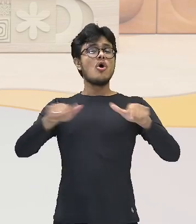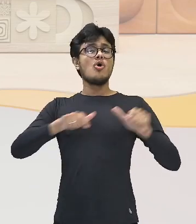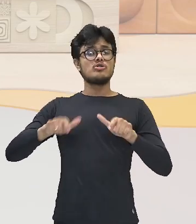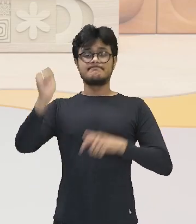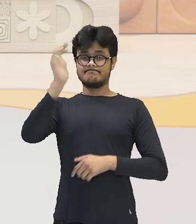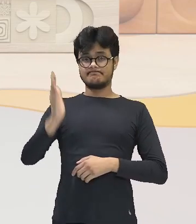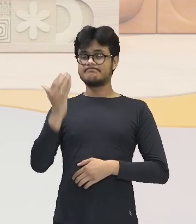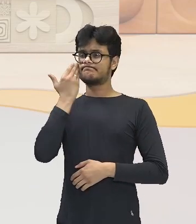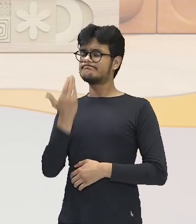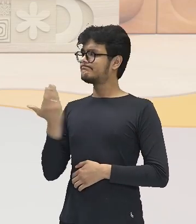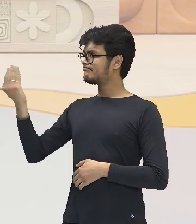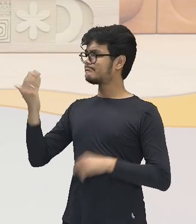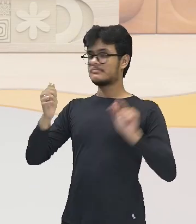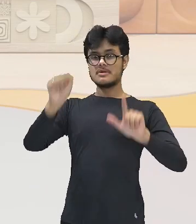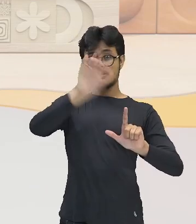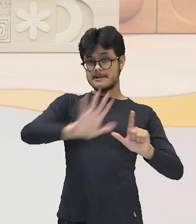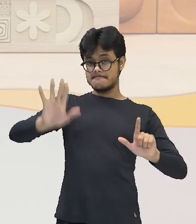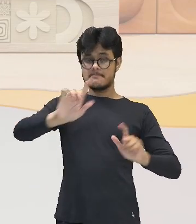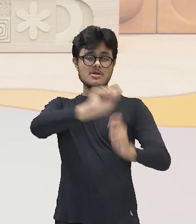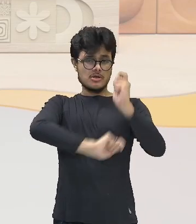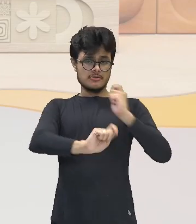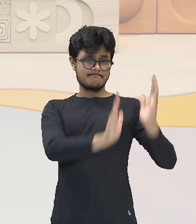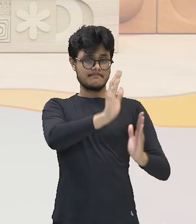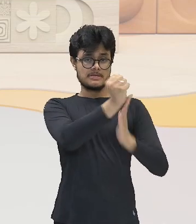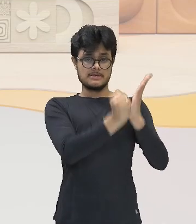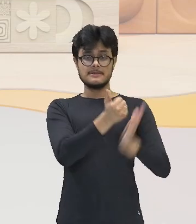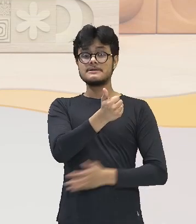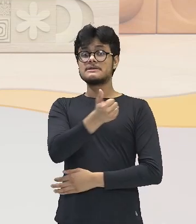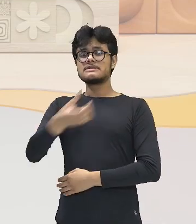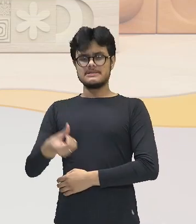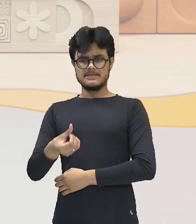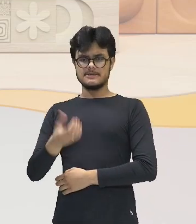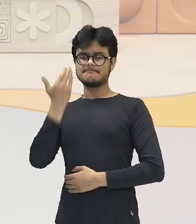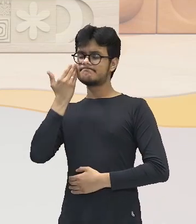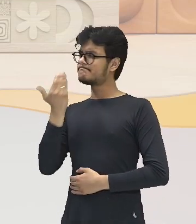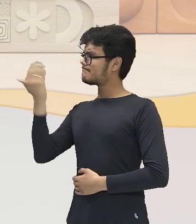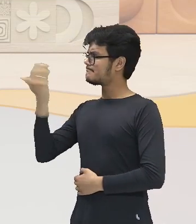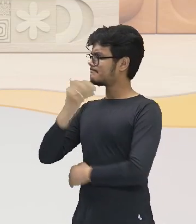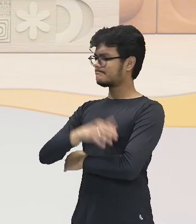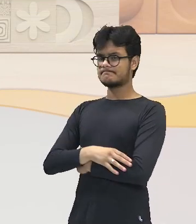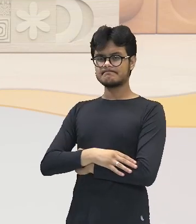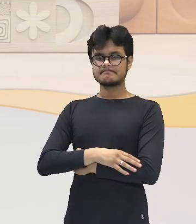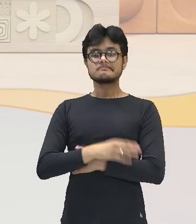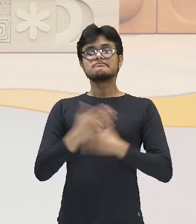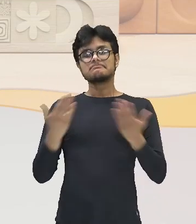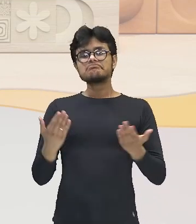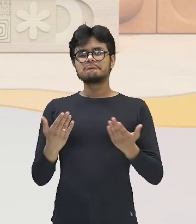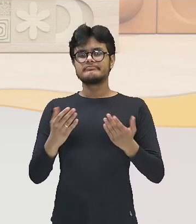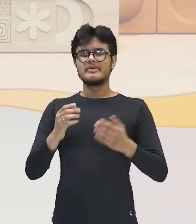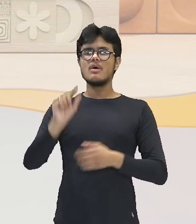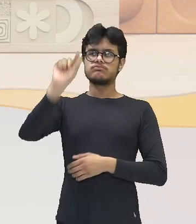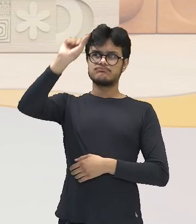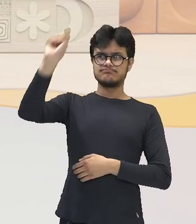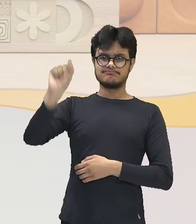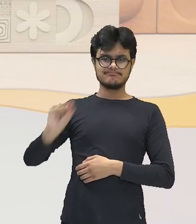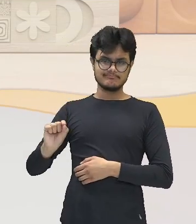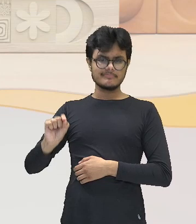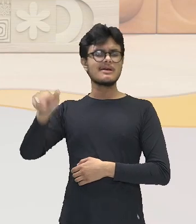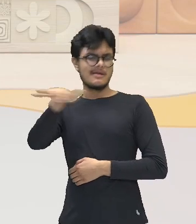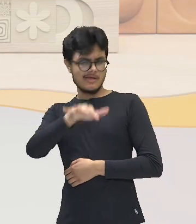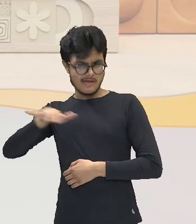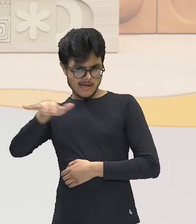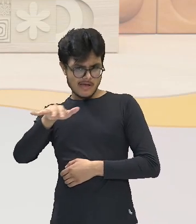mapinha aqui para vocês da economia no século XVI, como a gente pode aqui observar, e aí eu vou marcando cada uma das áreas com cada um